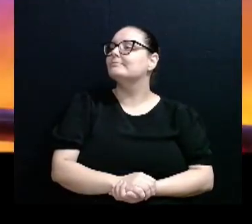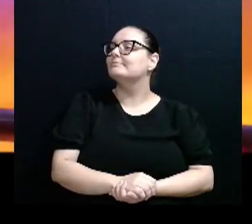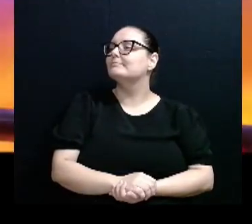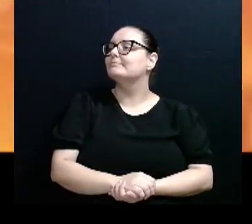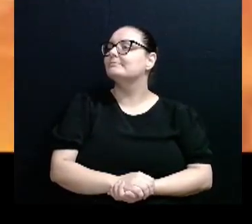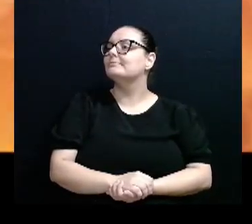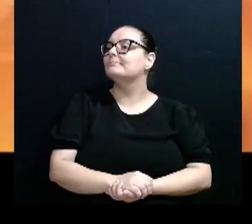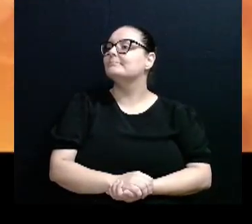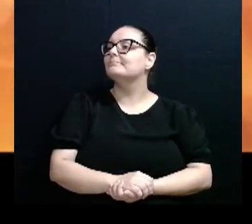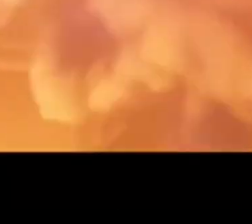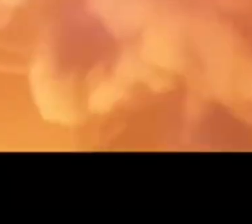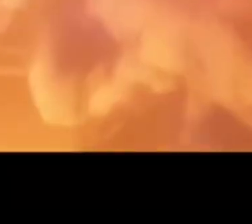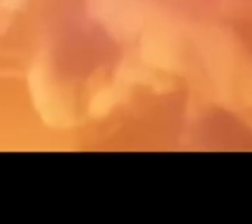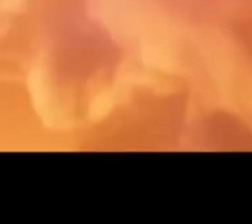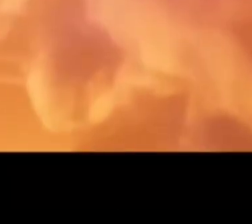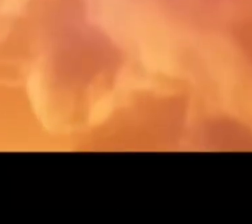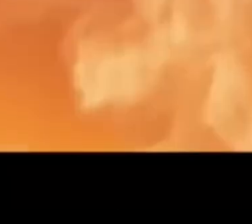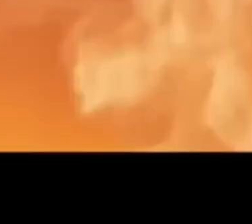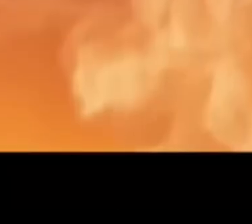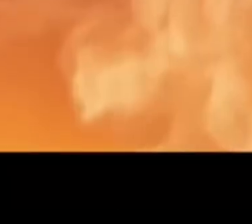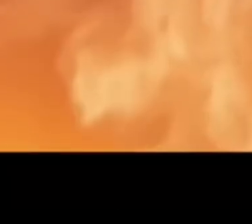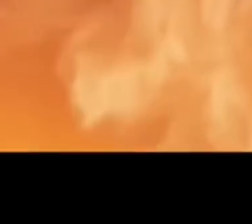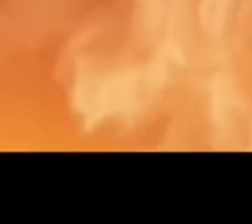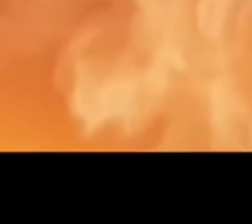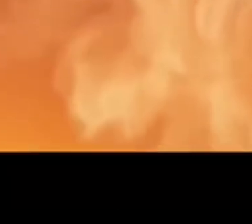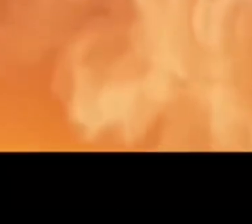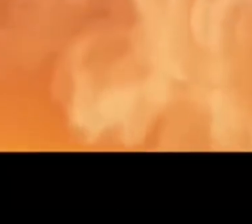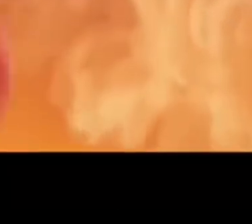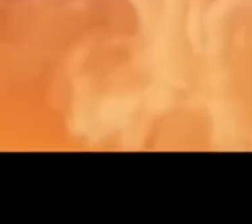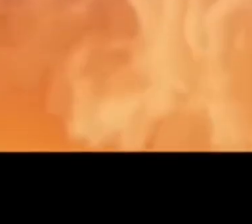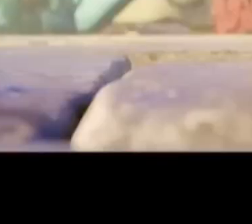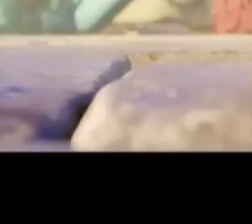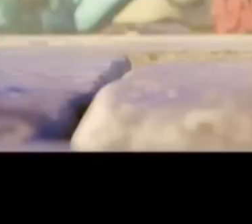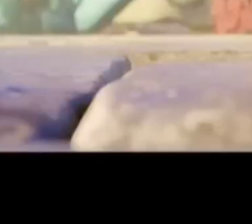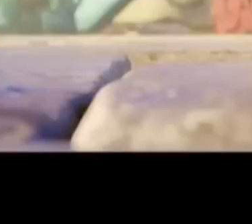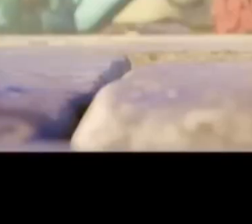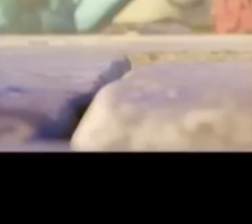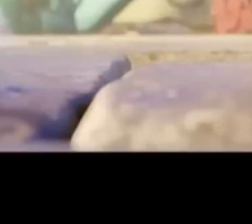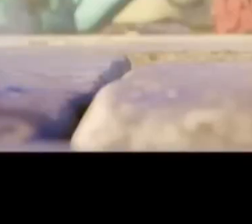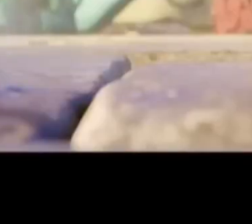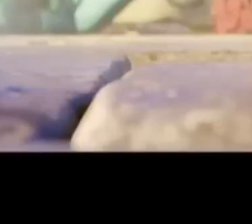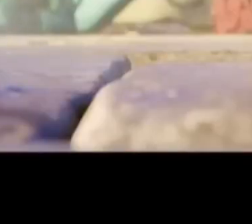É aquilo, né? Quem não tem cão, caça com gato.